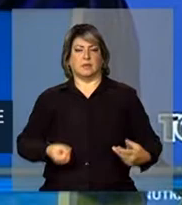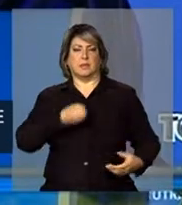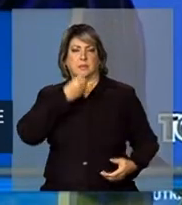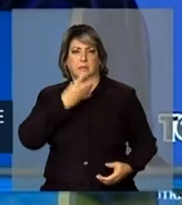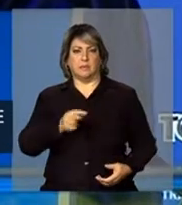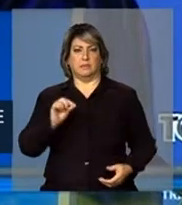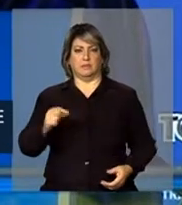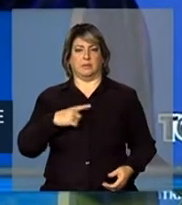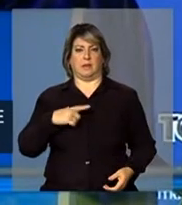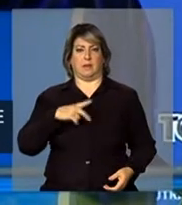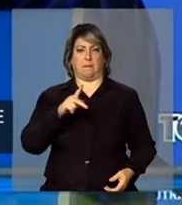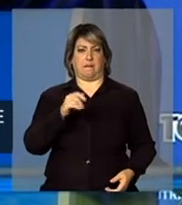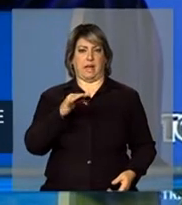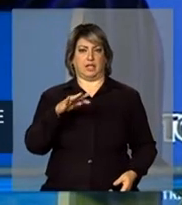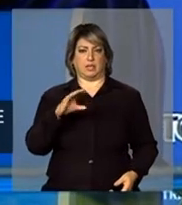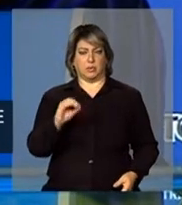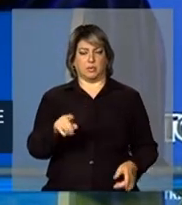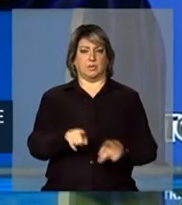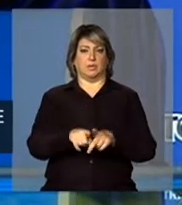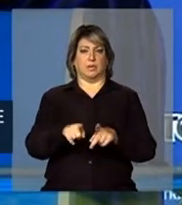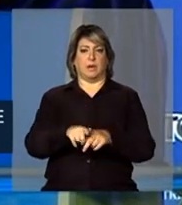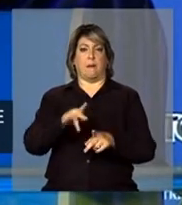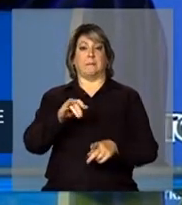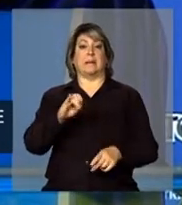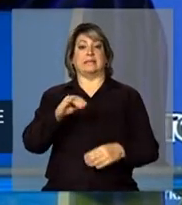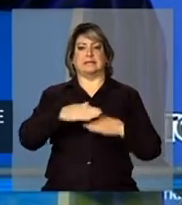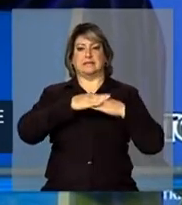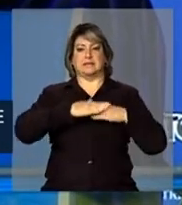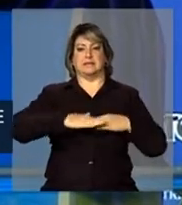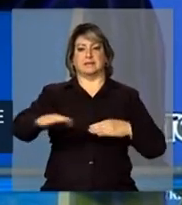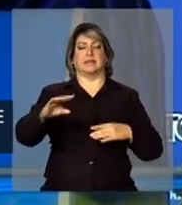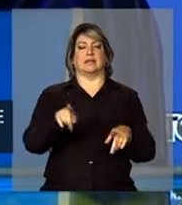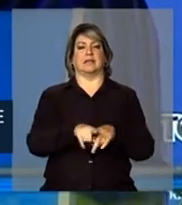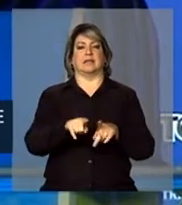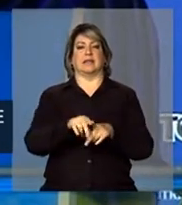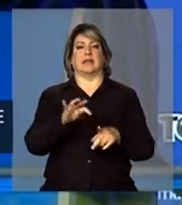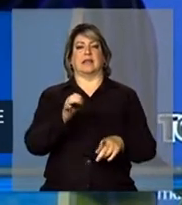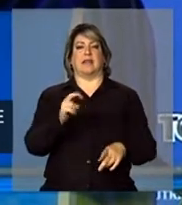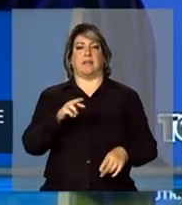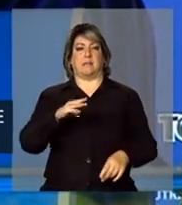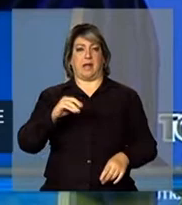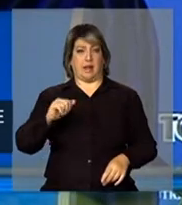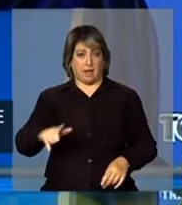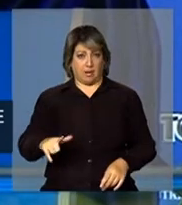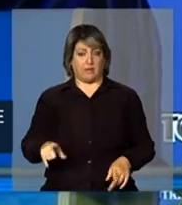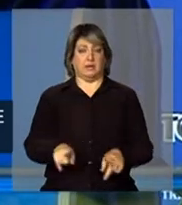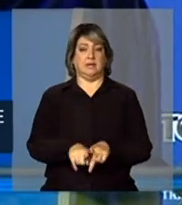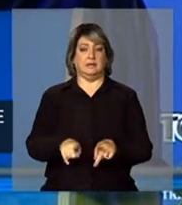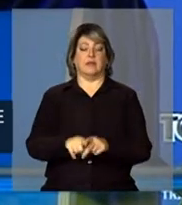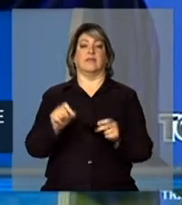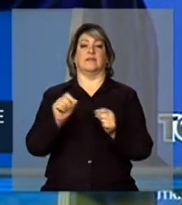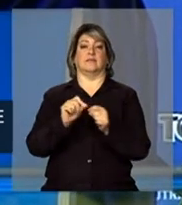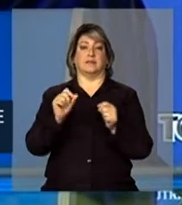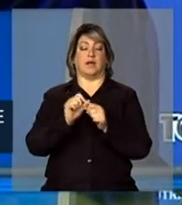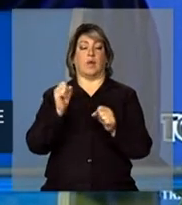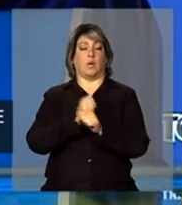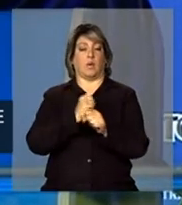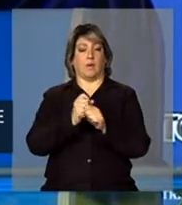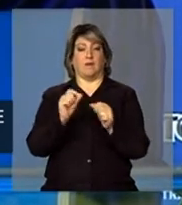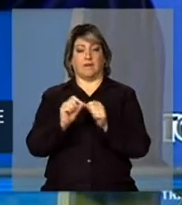pátio, pista e terminal, e vamos construir um processo com